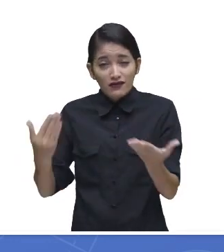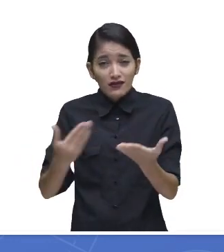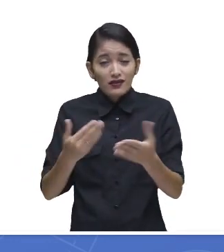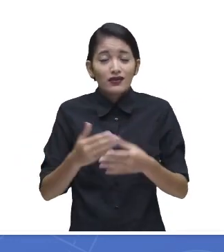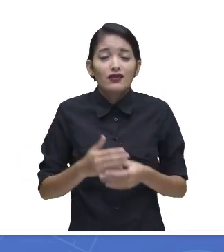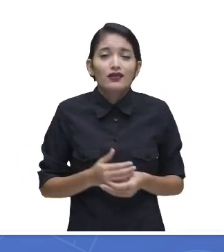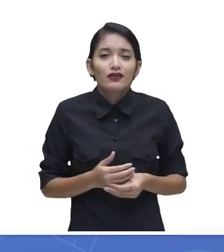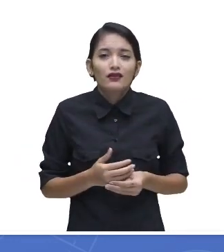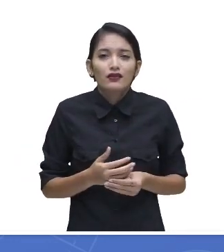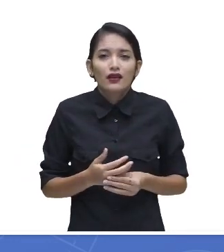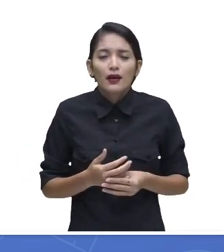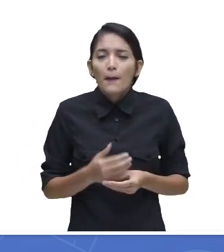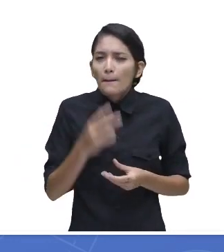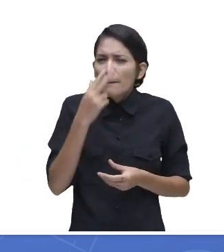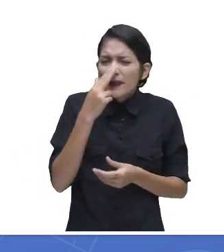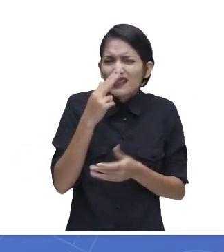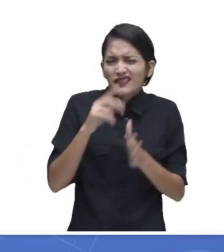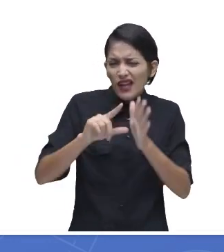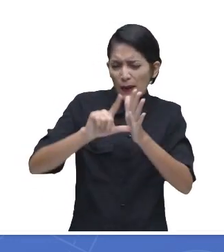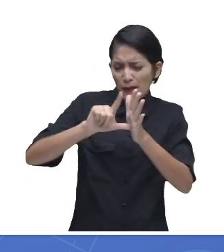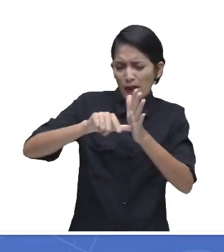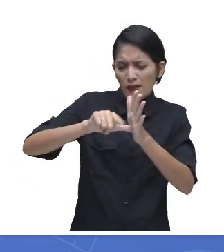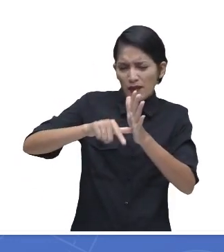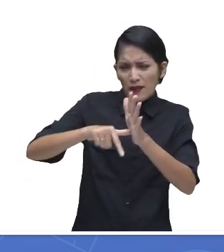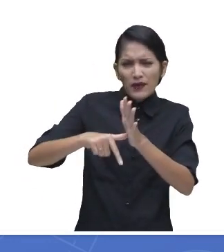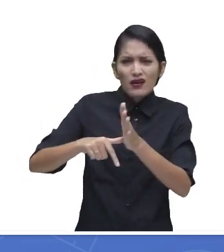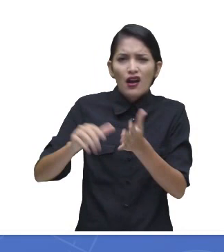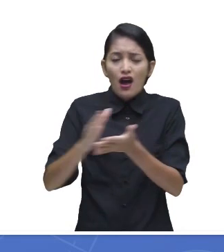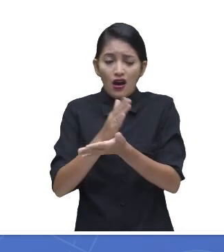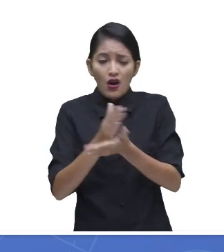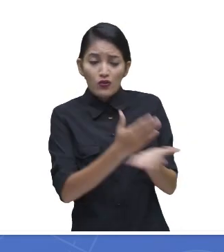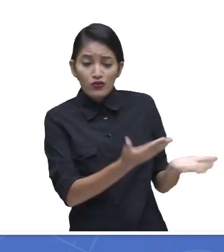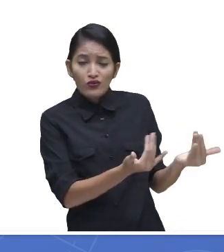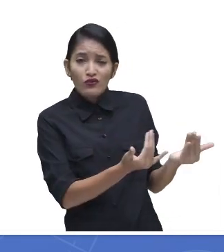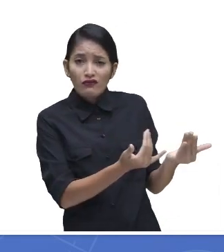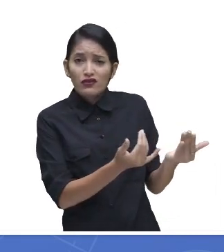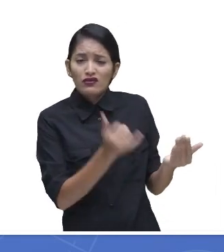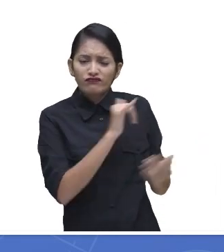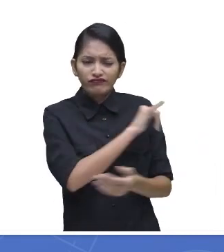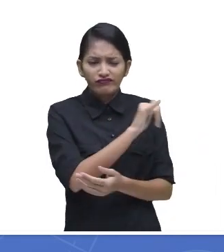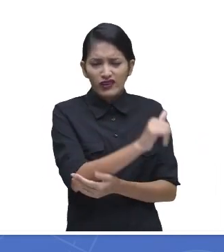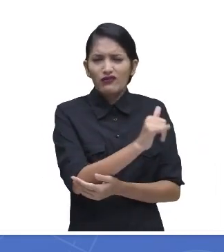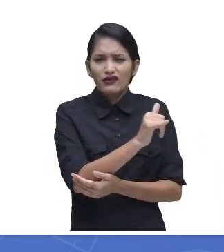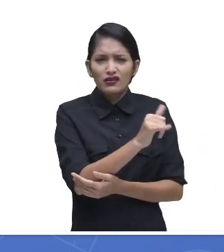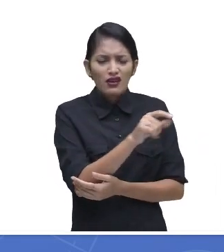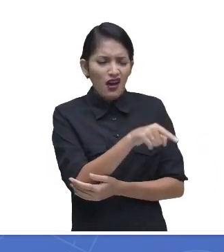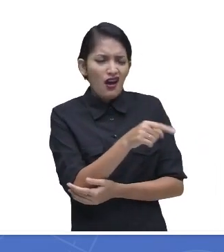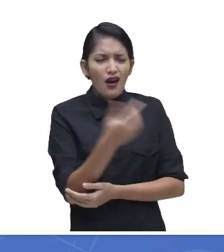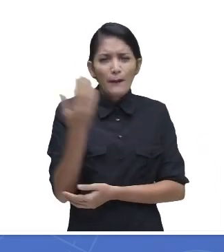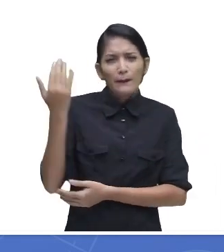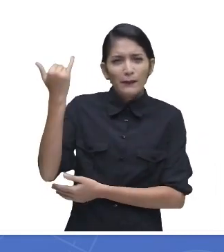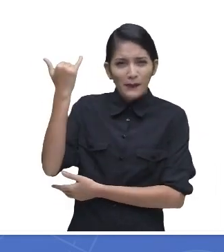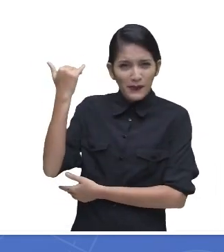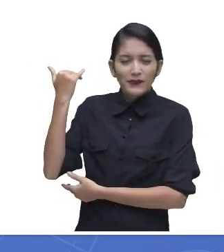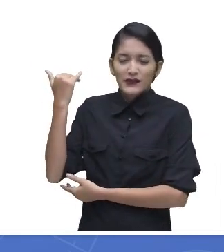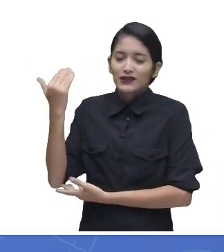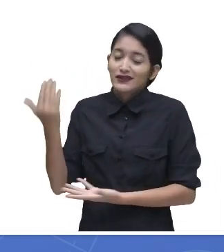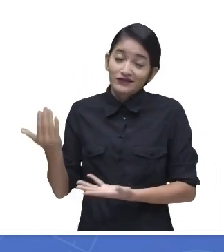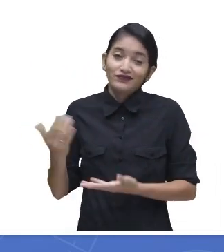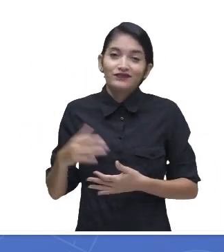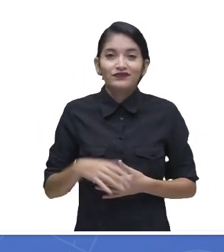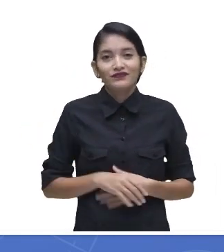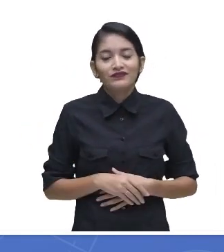como atrasado, né? Muitas vezes retrógrado. Tem jovens que falam que isso é coisa do passado,